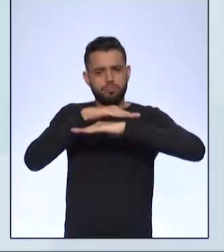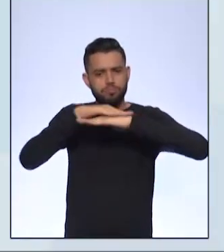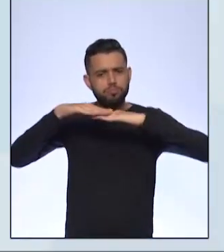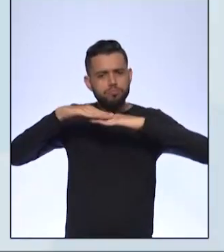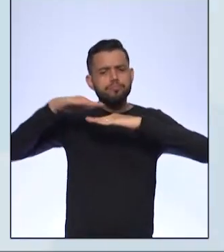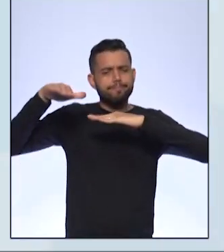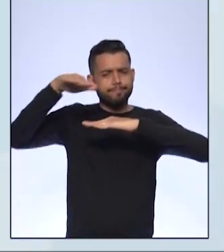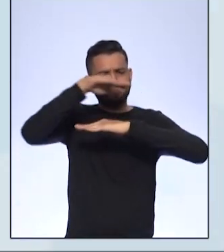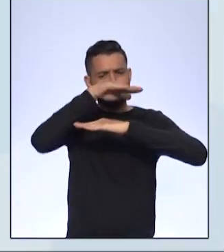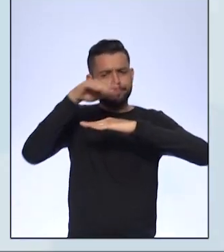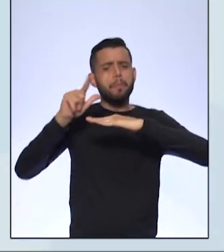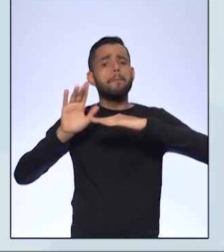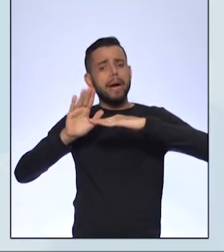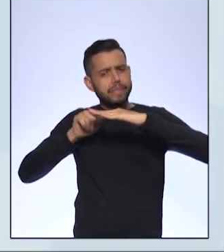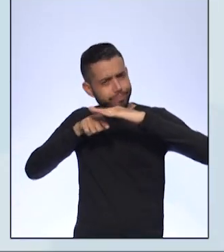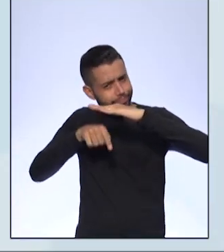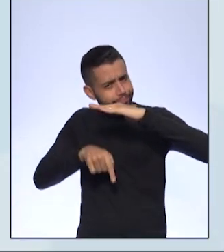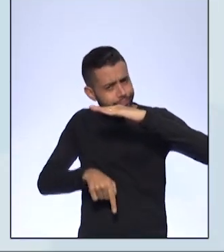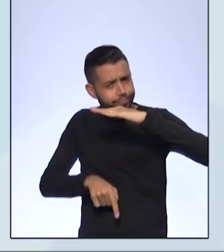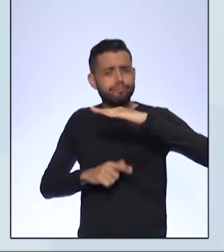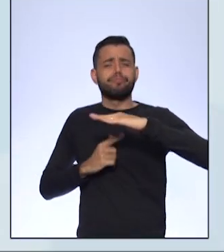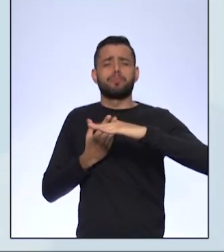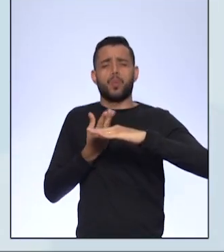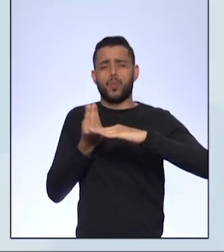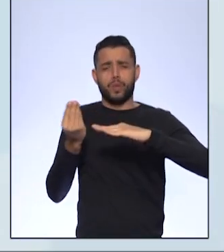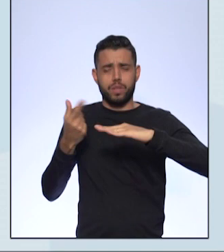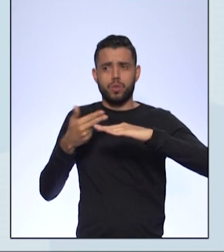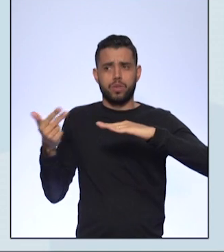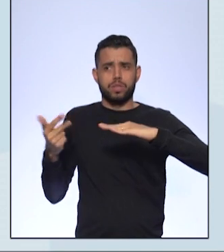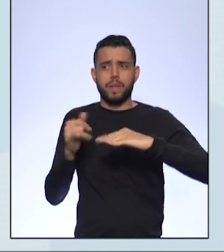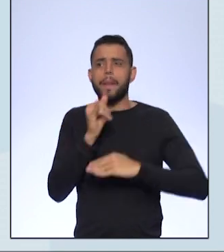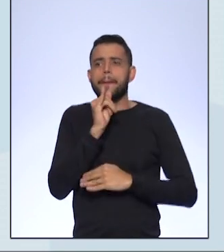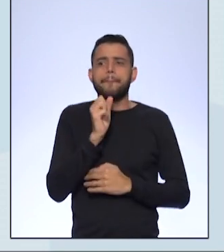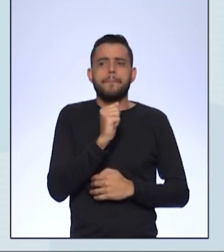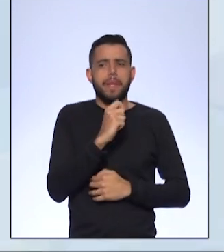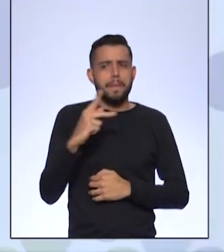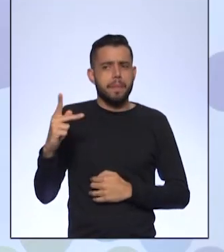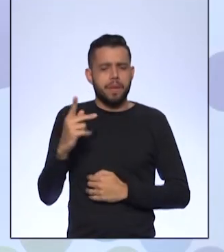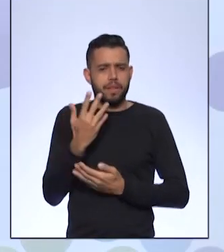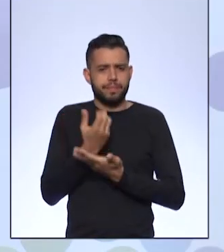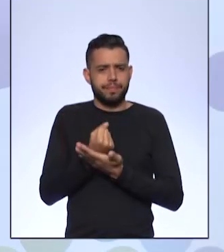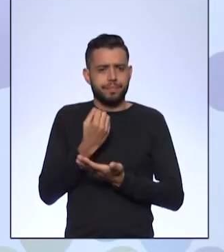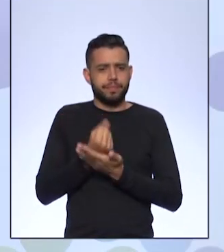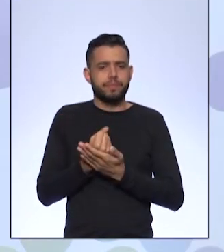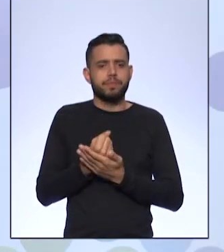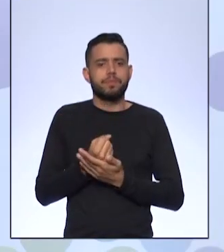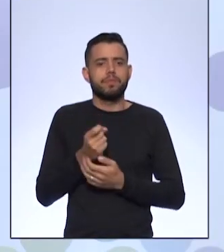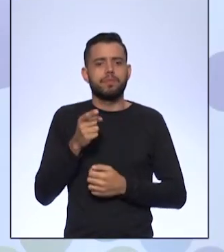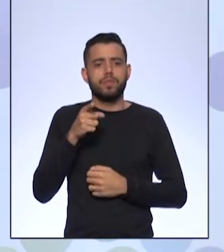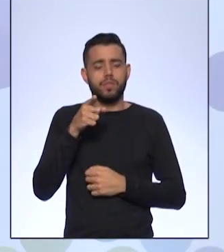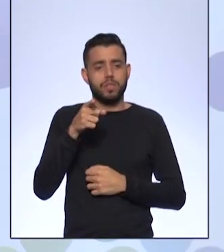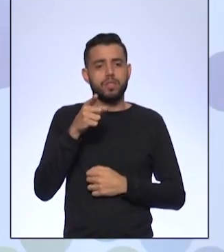por baixo, né? É o que eles estavam falando, por exemplo, desse aplicativo que vocês estavam baixando para virar